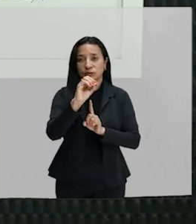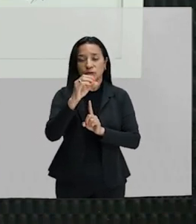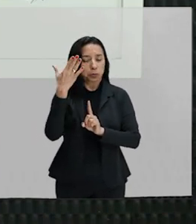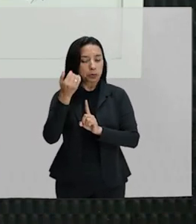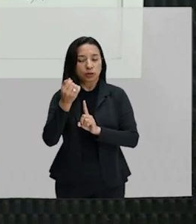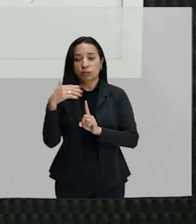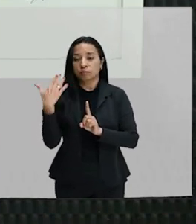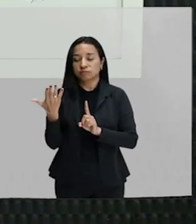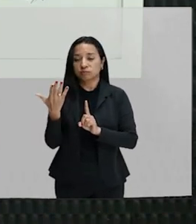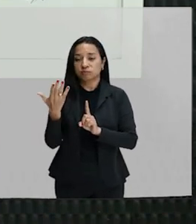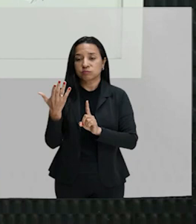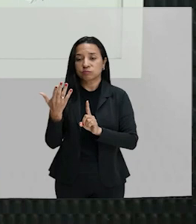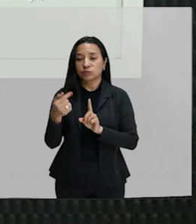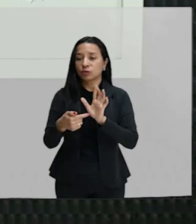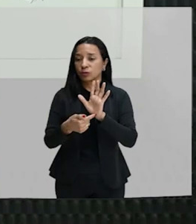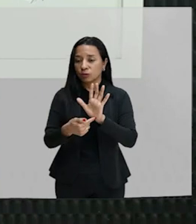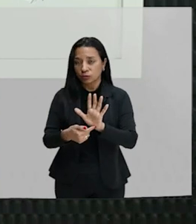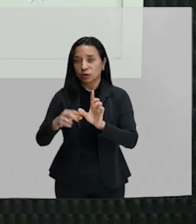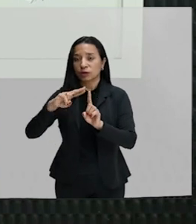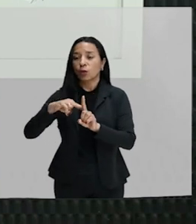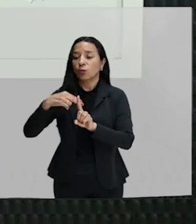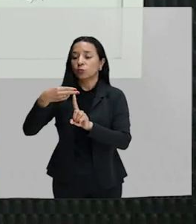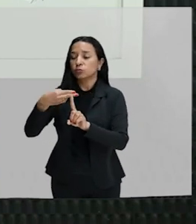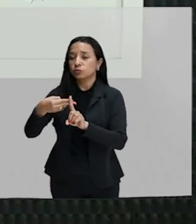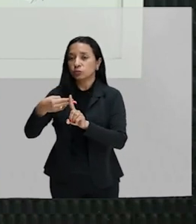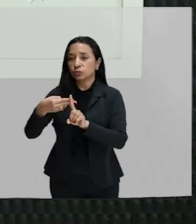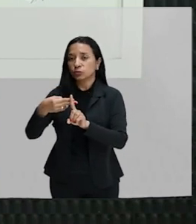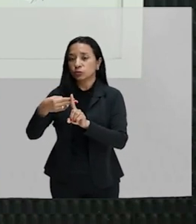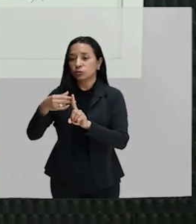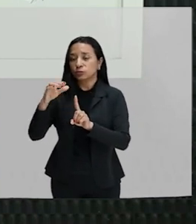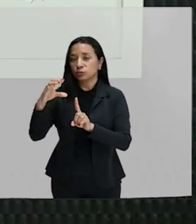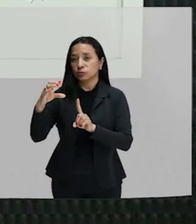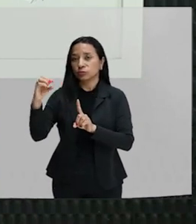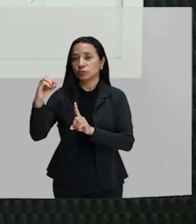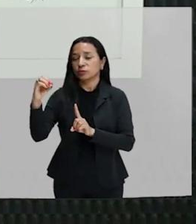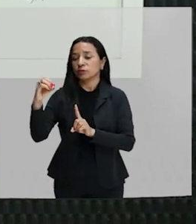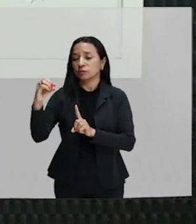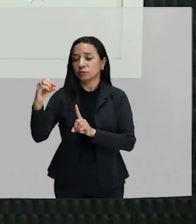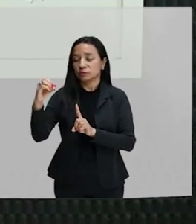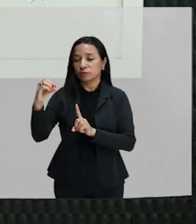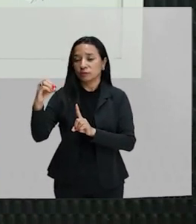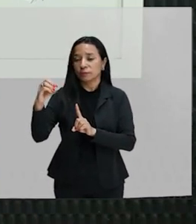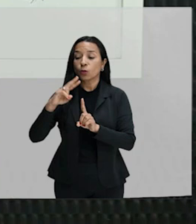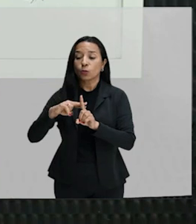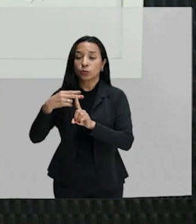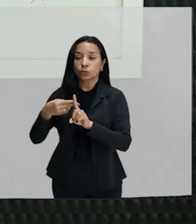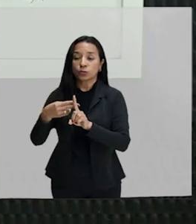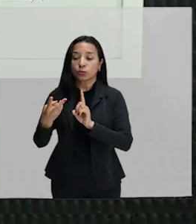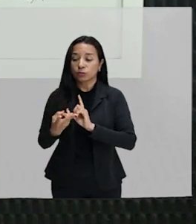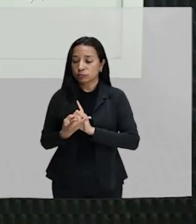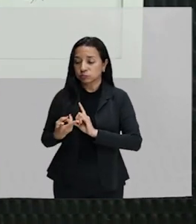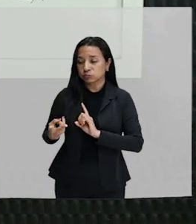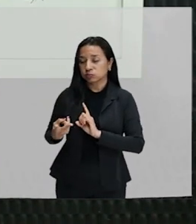ela é indicada pelo dobro de uma temperatura na escala céus